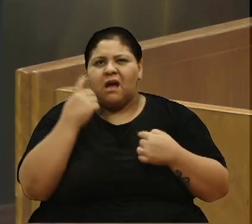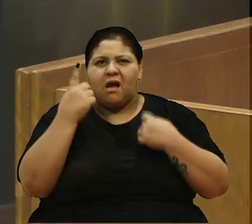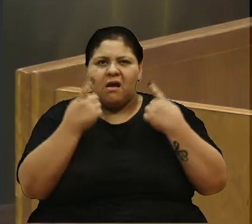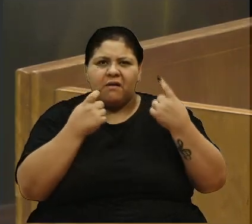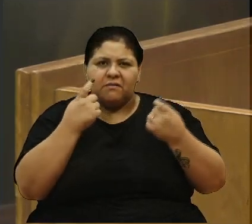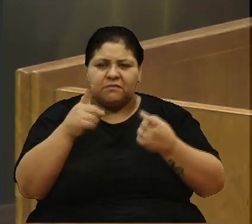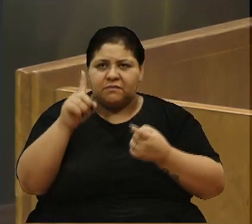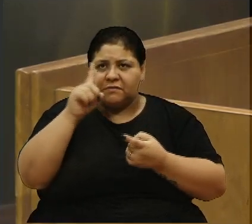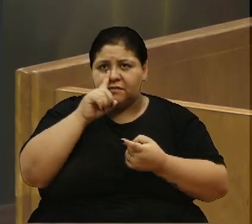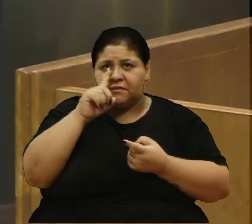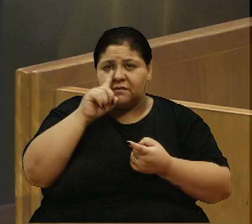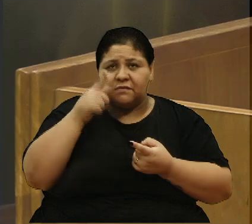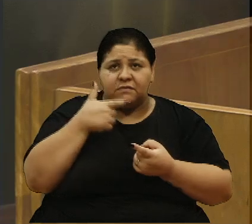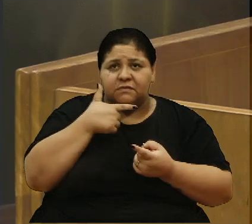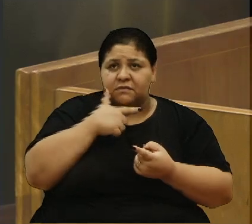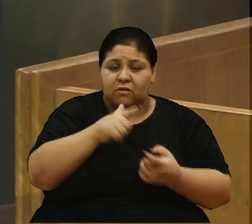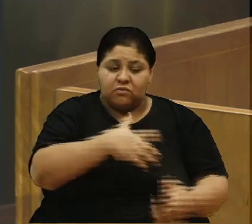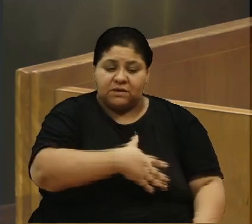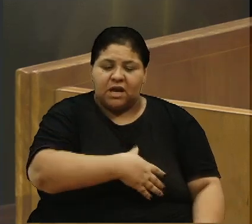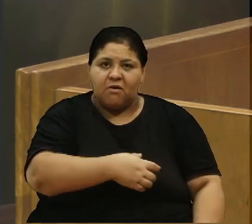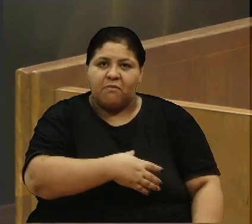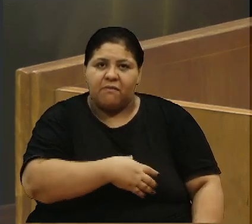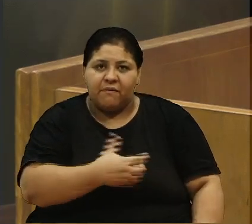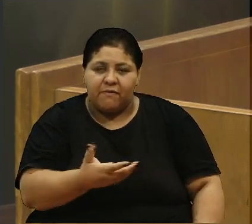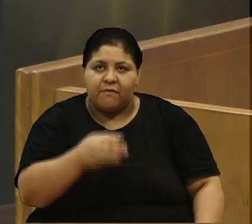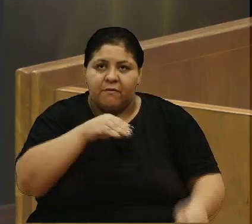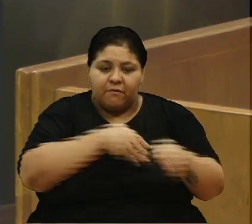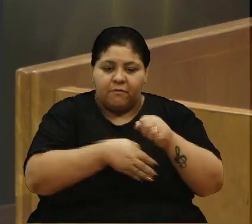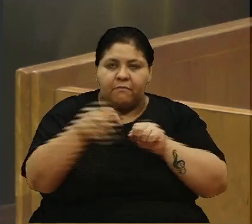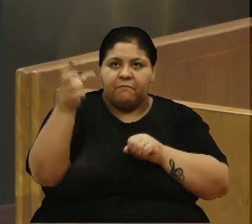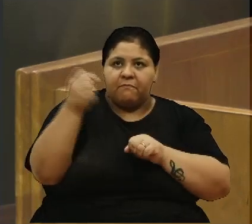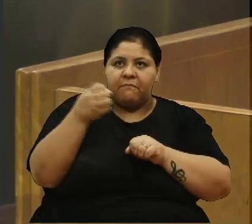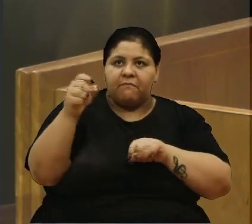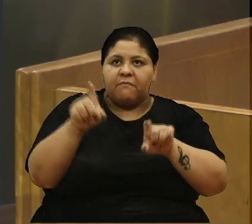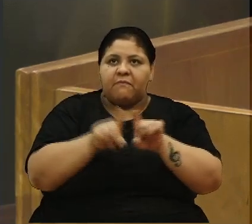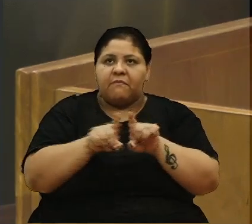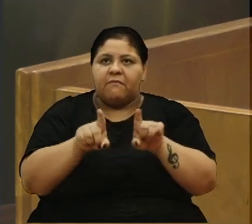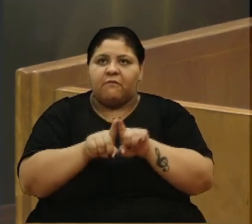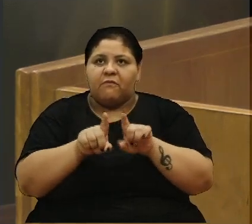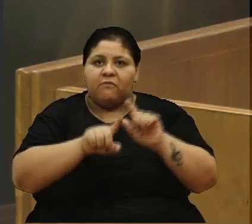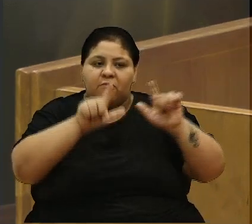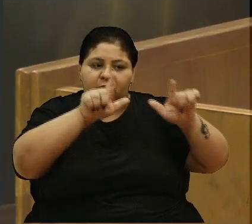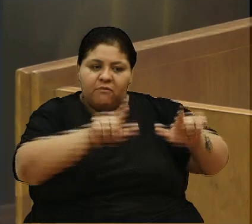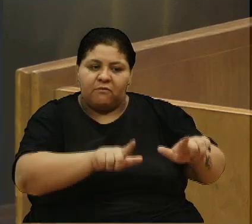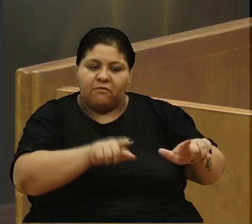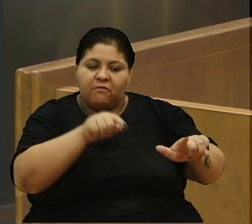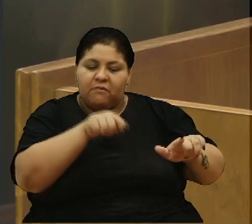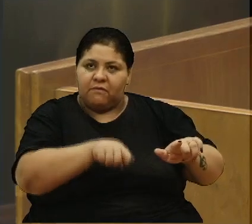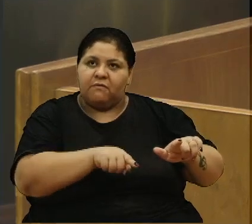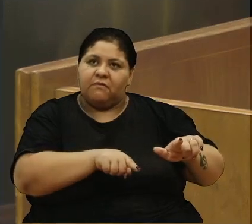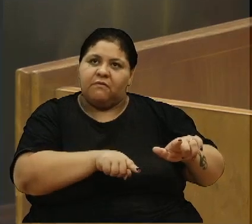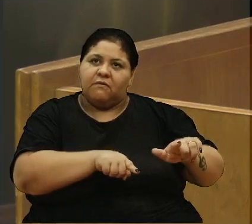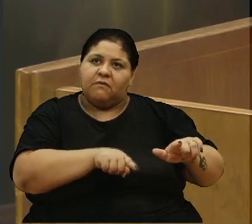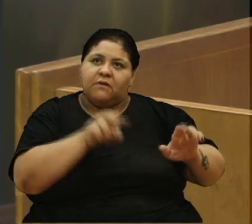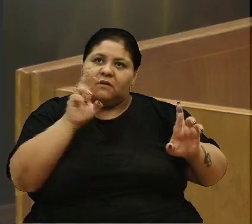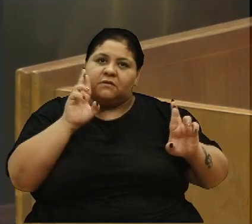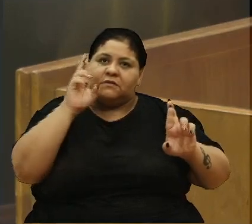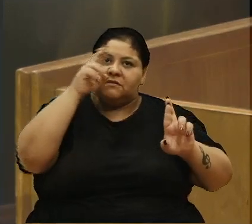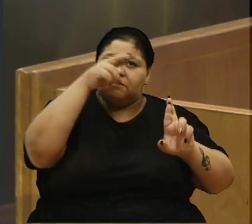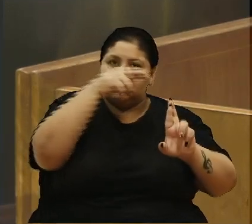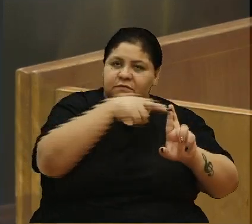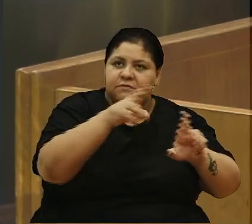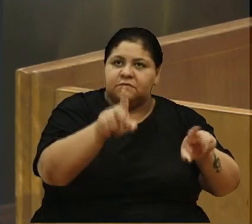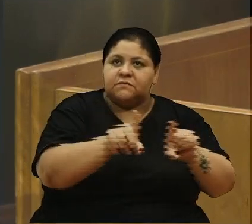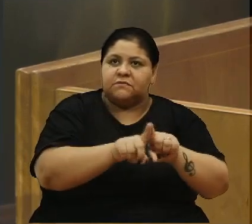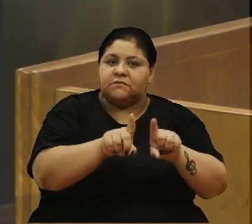as mães que não conseguem amamentar. Então, o banco de leite, ele vem também como um espaço, que é esse espaço de referência, assim, um espaço